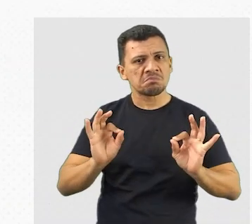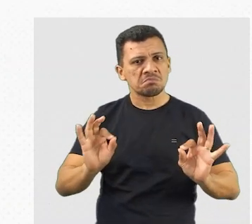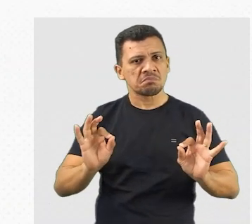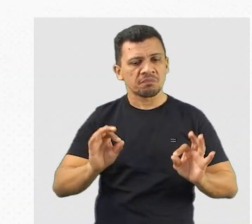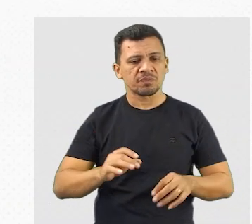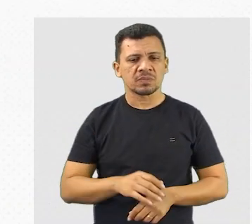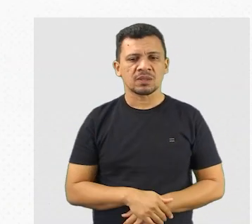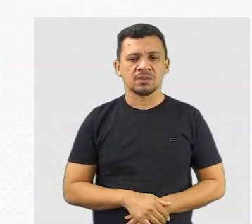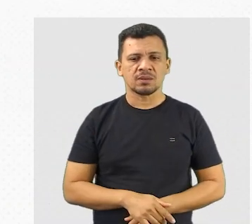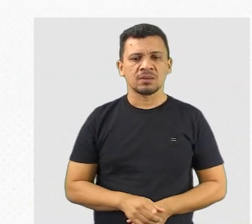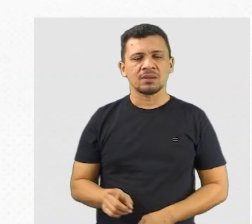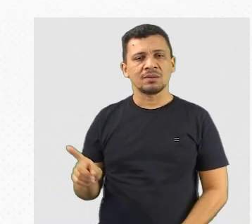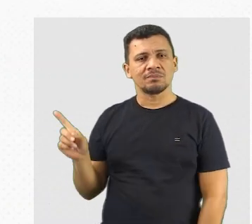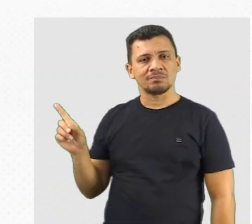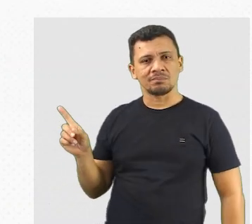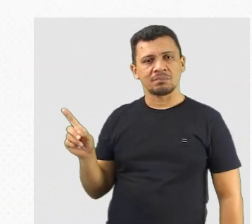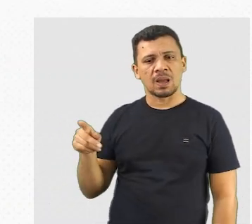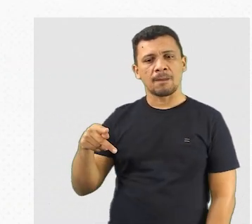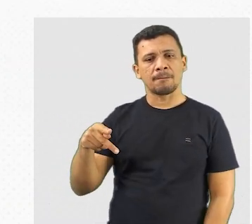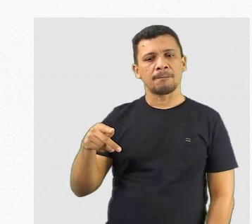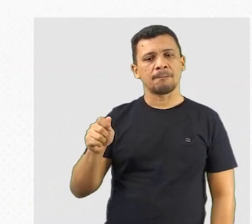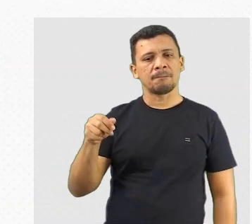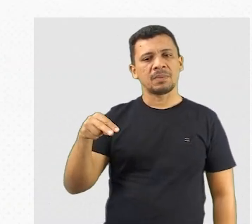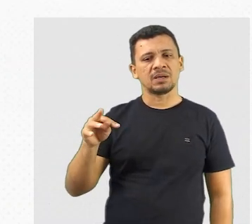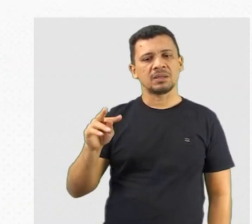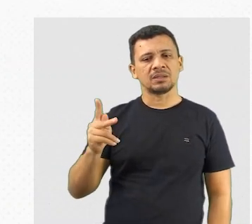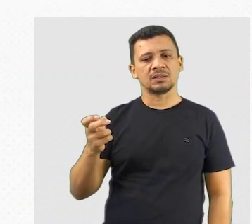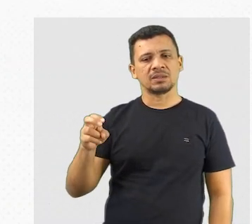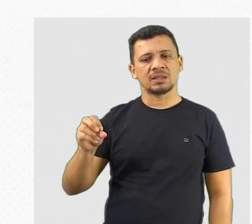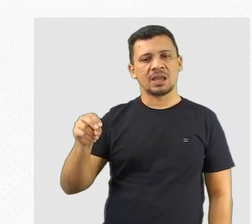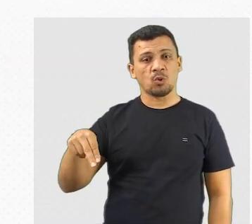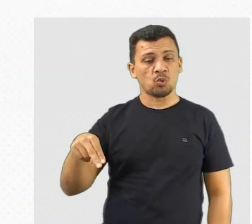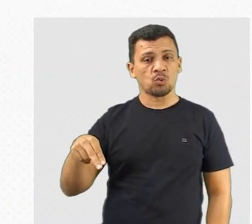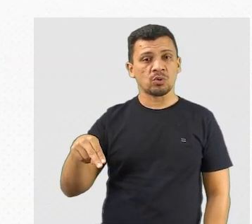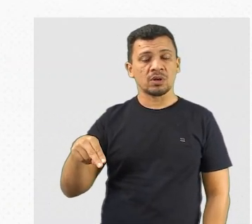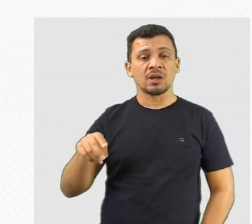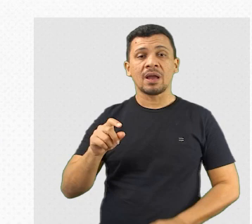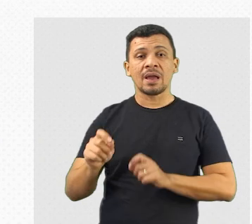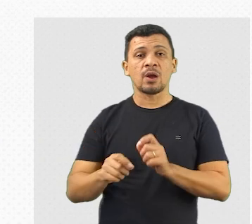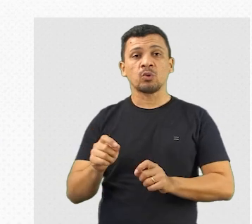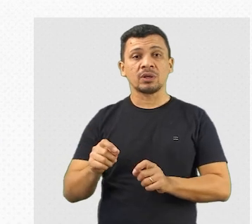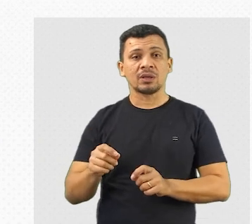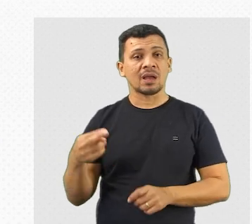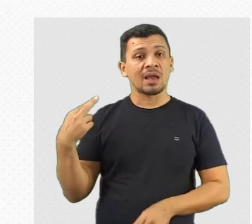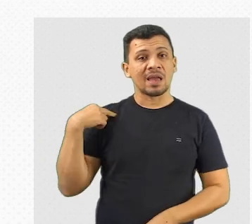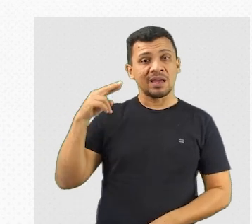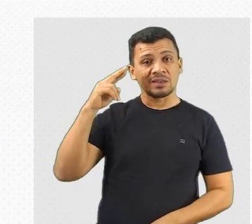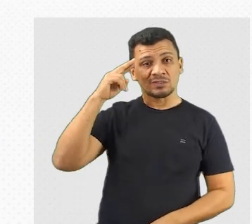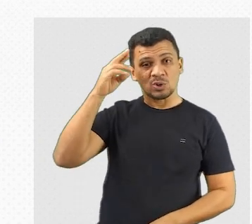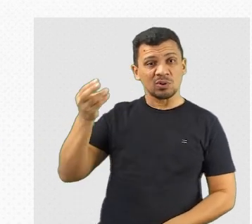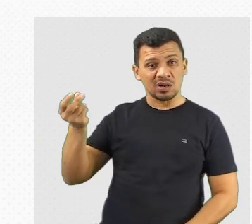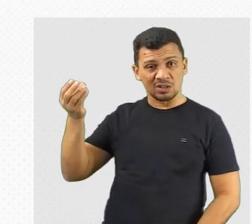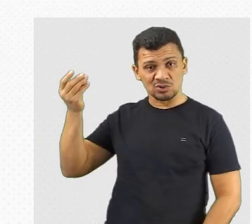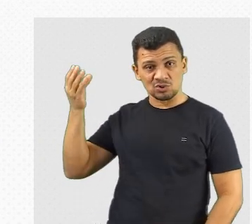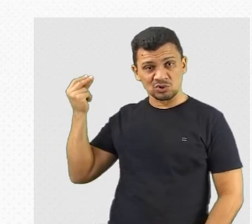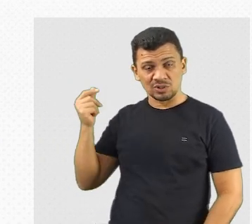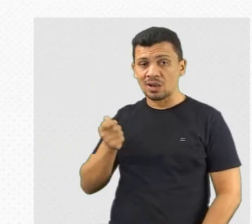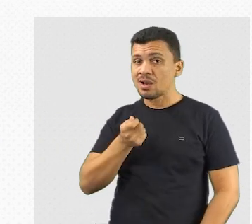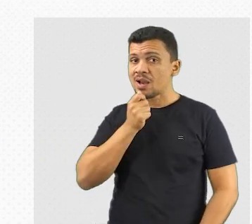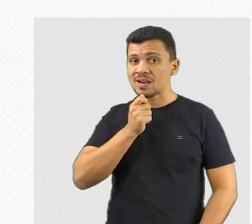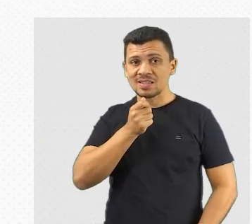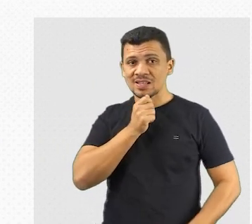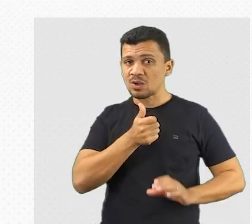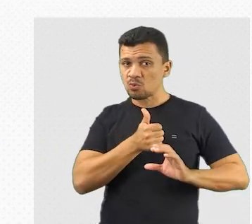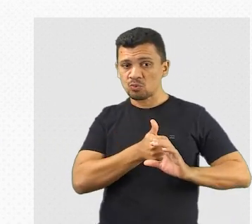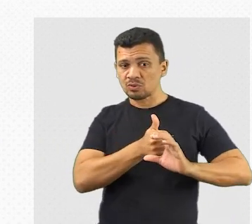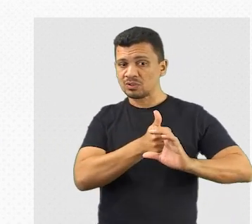O Panteão, que é um templo pagão da religião antiga romana, quando o cristianismo foi adotado como religião oficial,